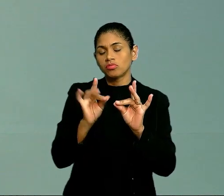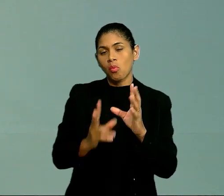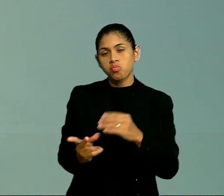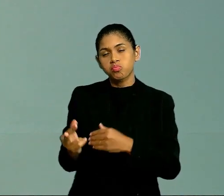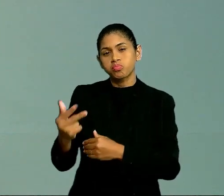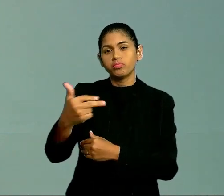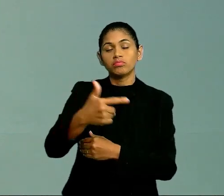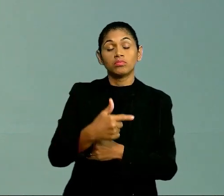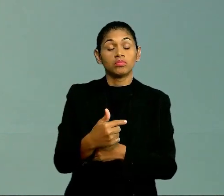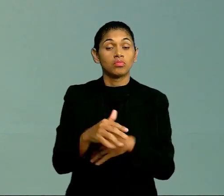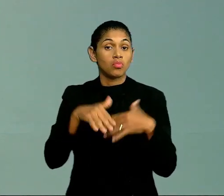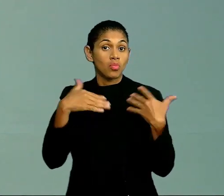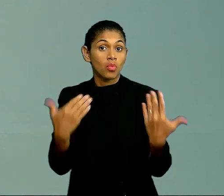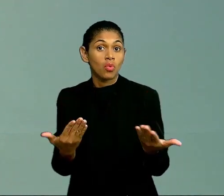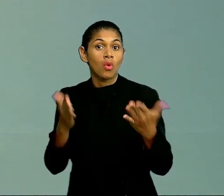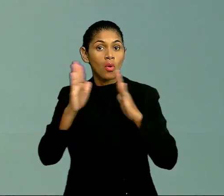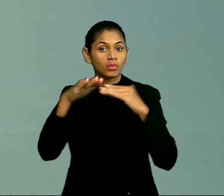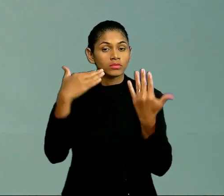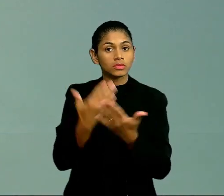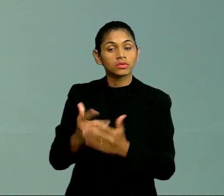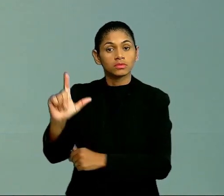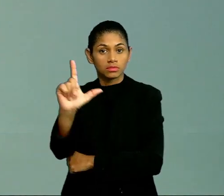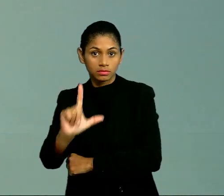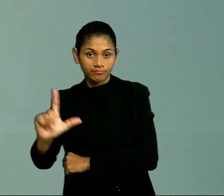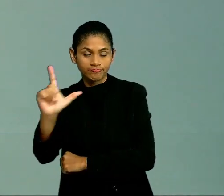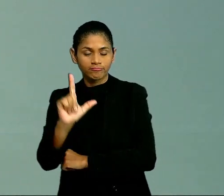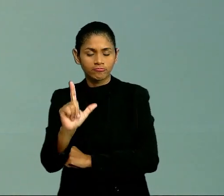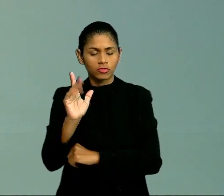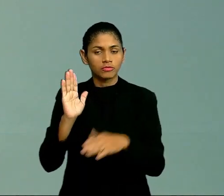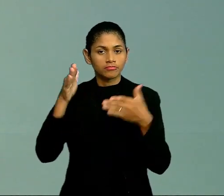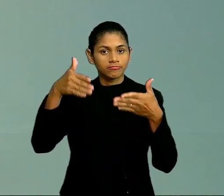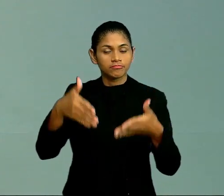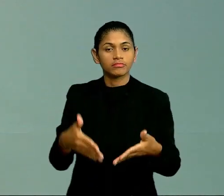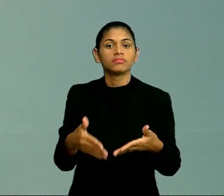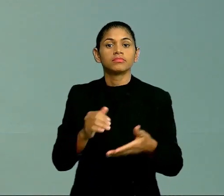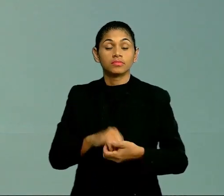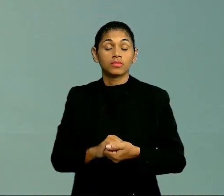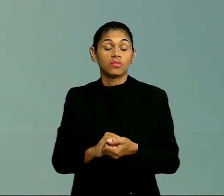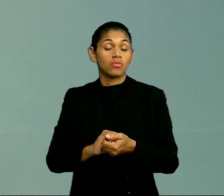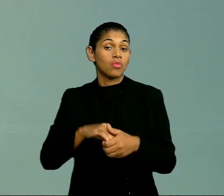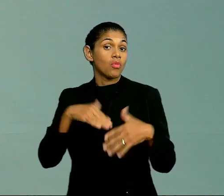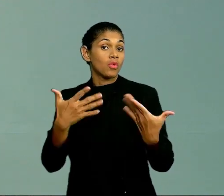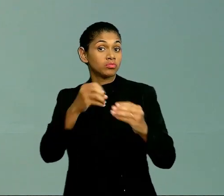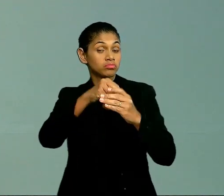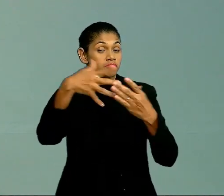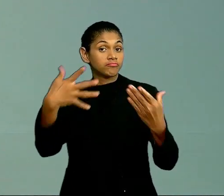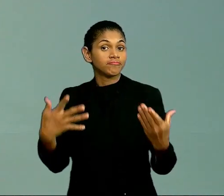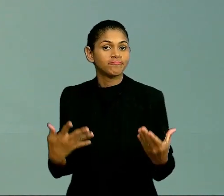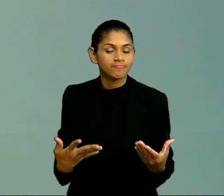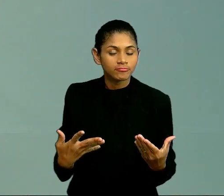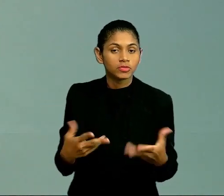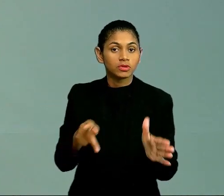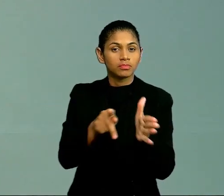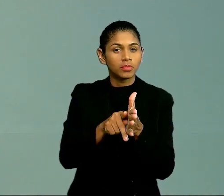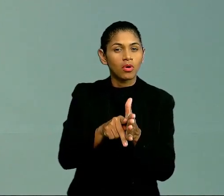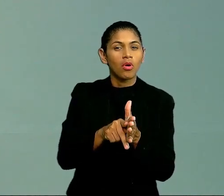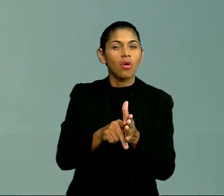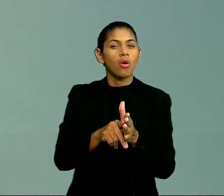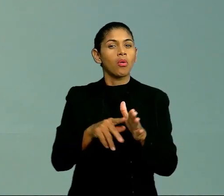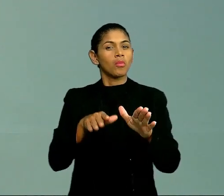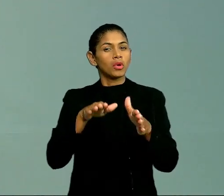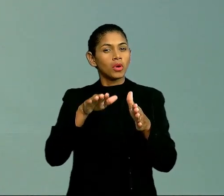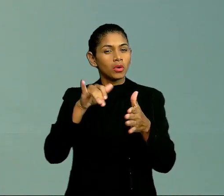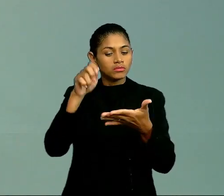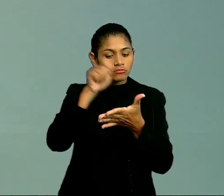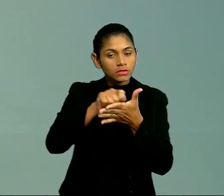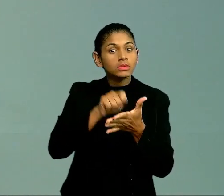em qual escola literária ele se situa, quais as características da sua produção, quais as fases de produção. Então tudo